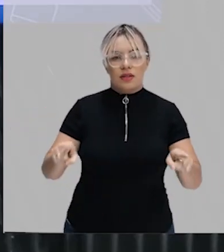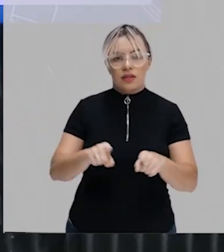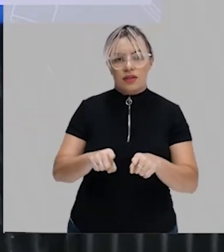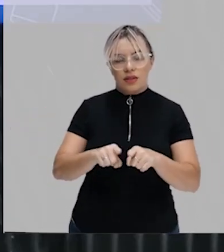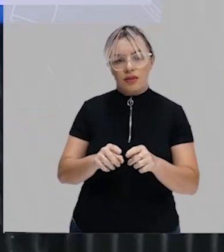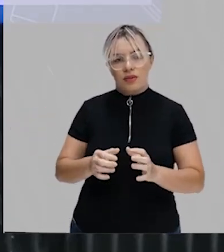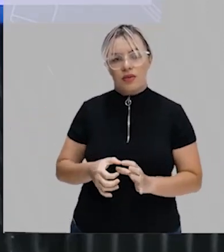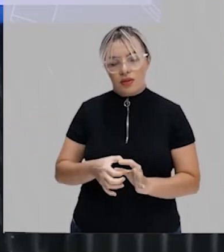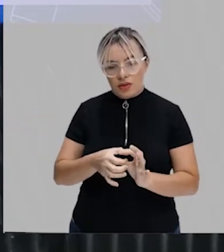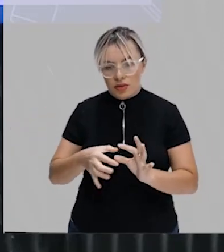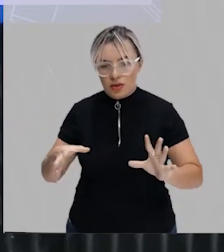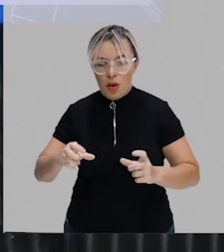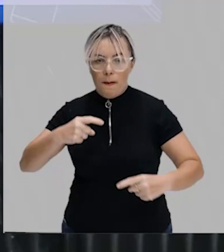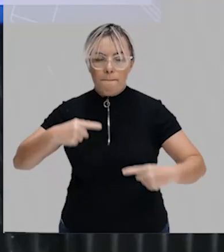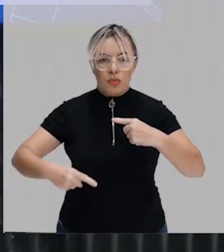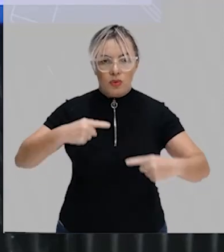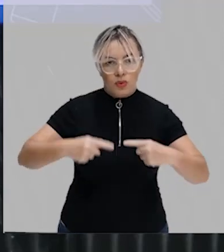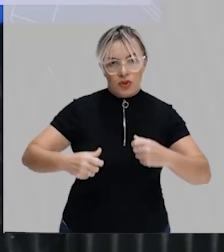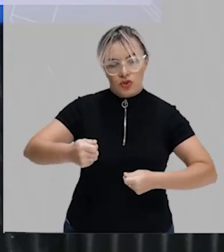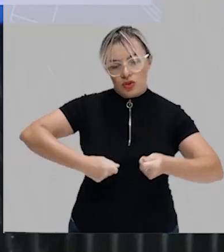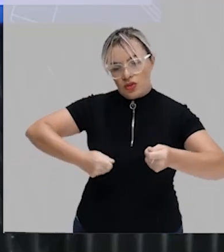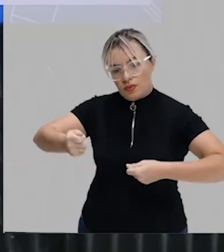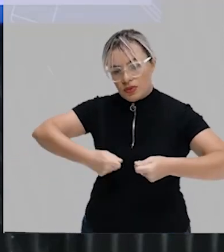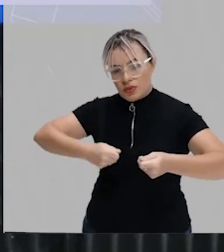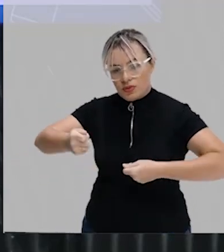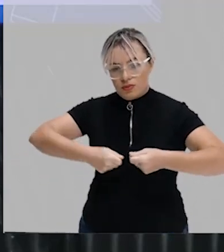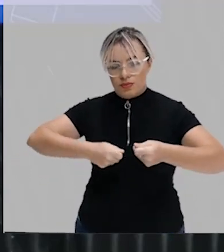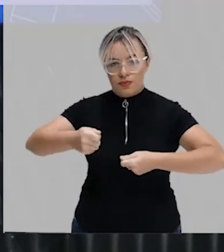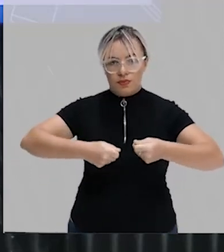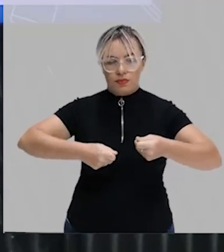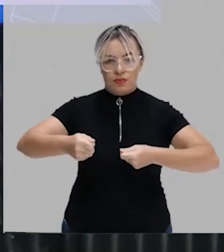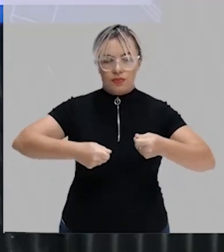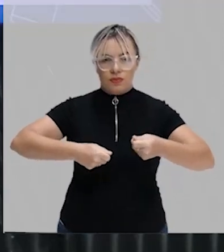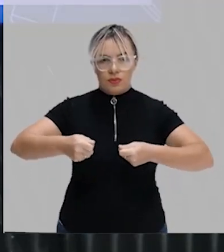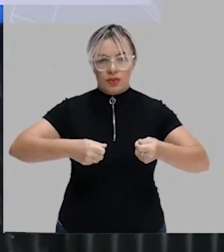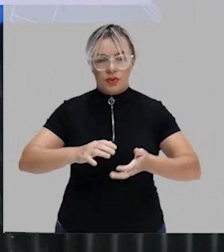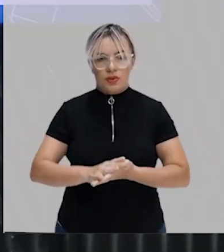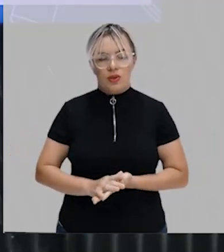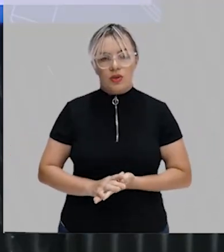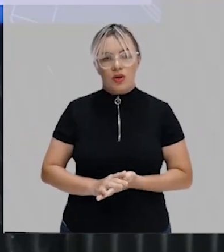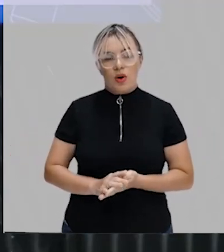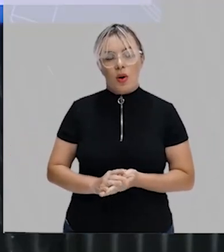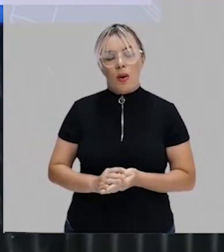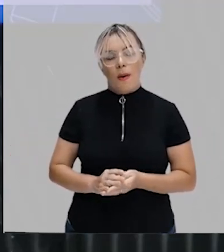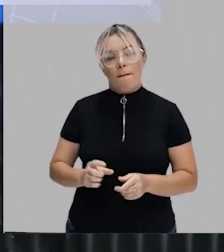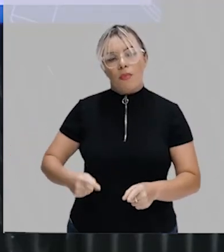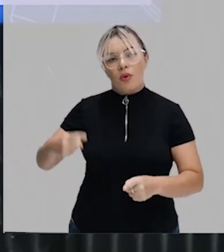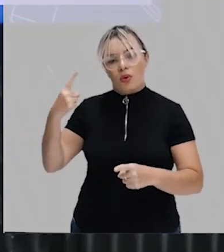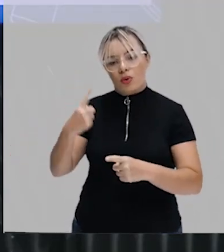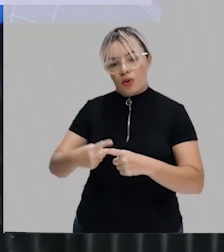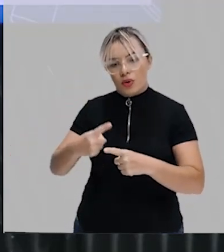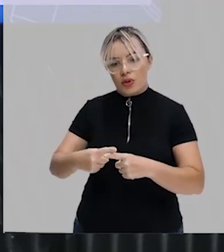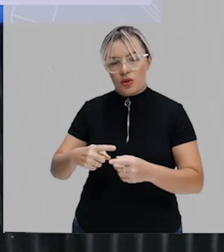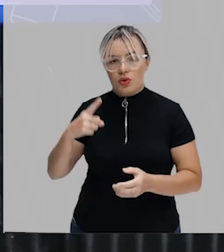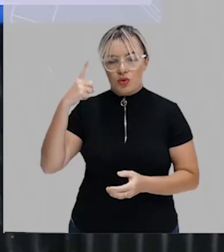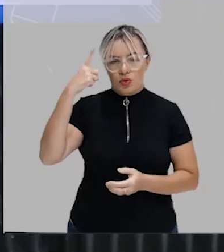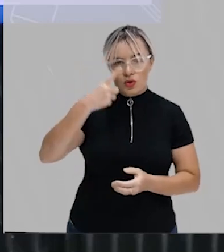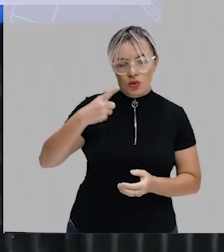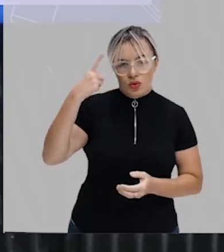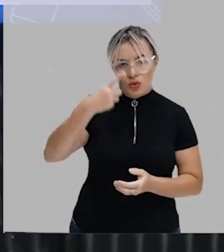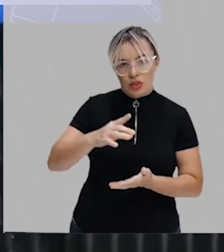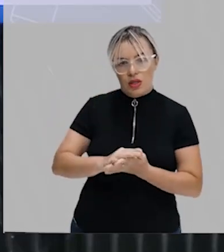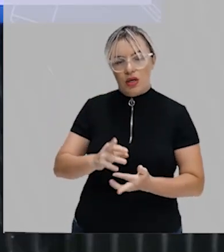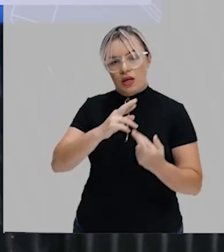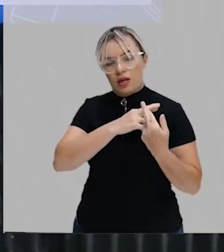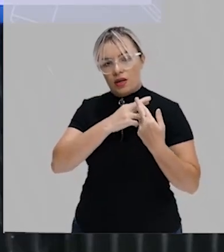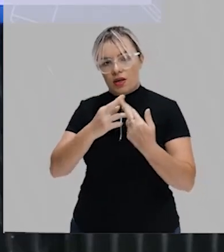descentralização político-administrativa, por conta da autonomia dos donatários. A partir da Carta de